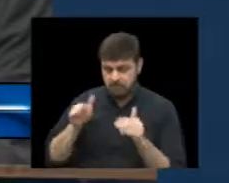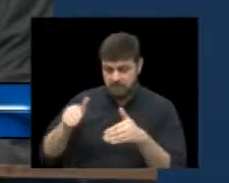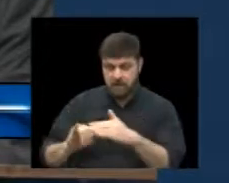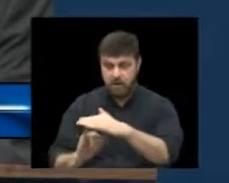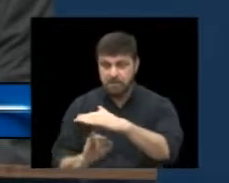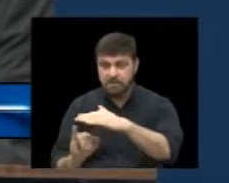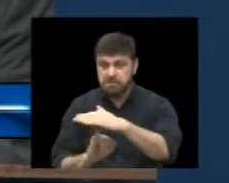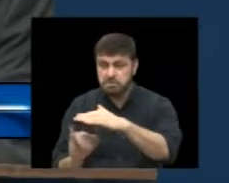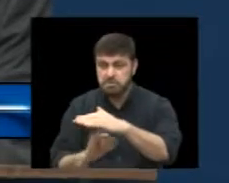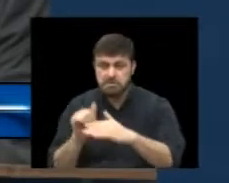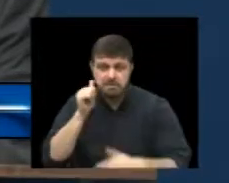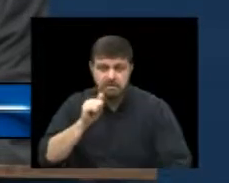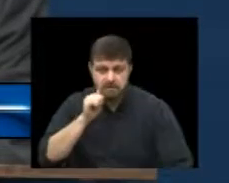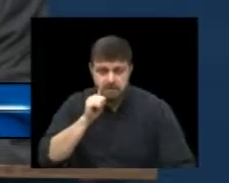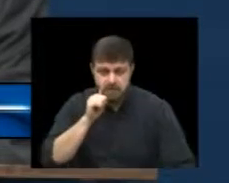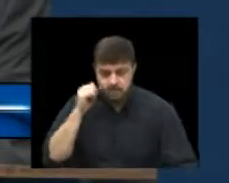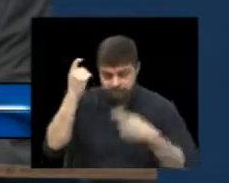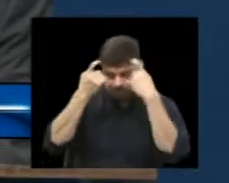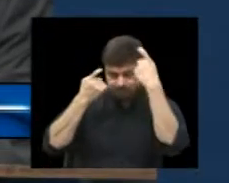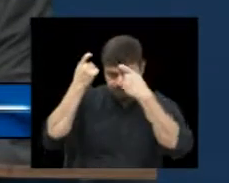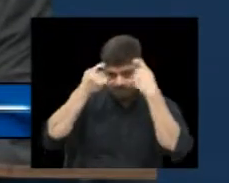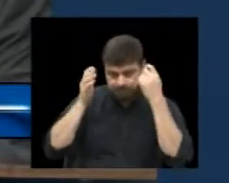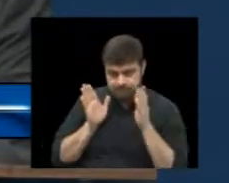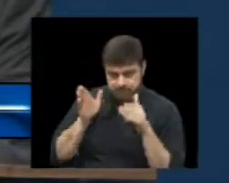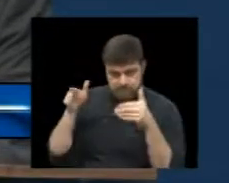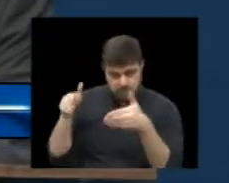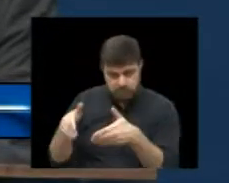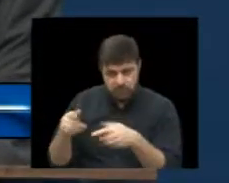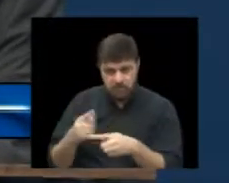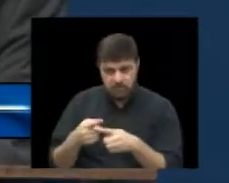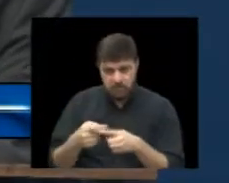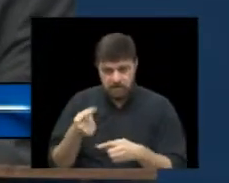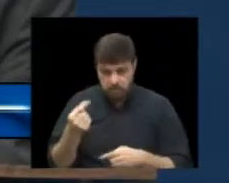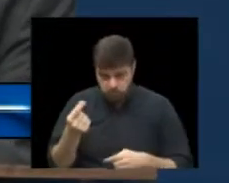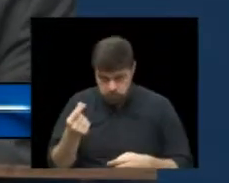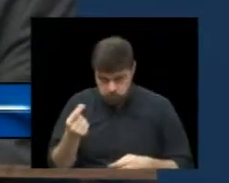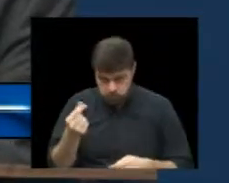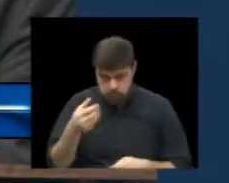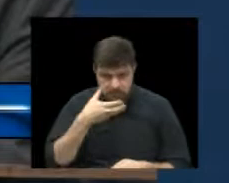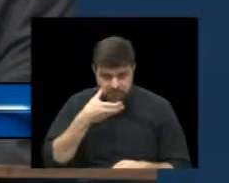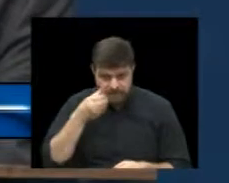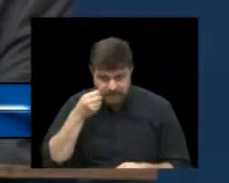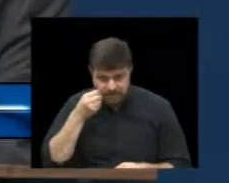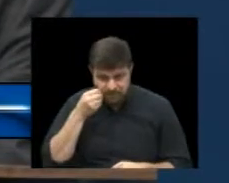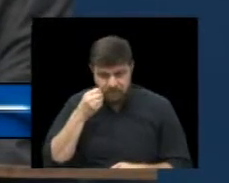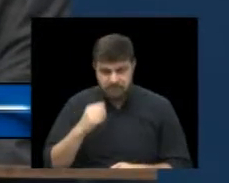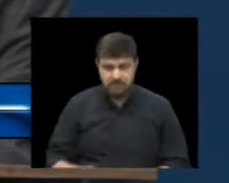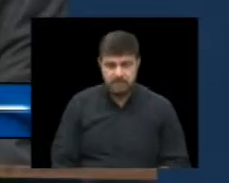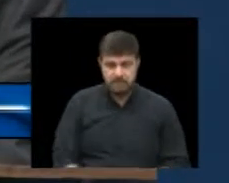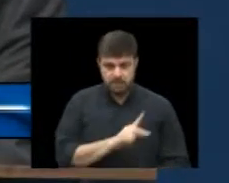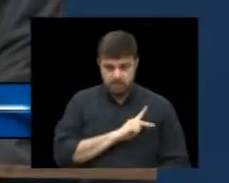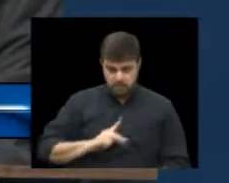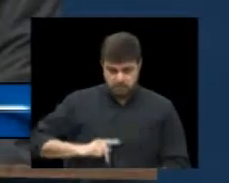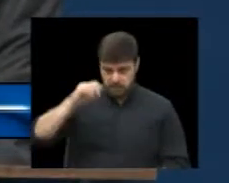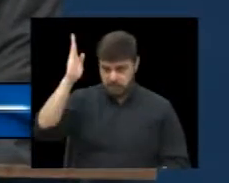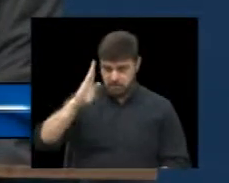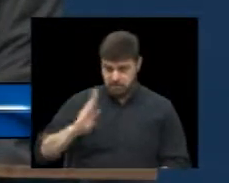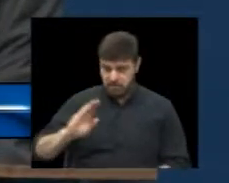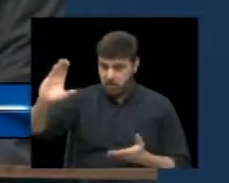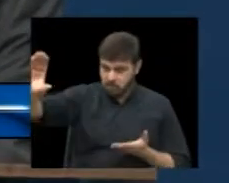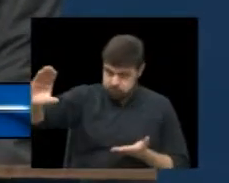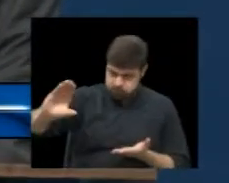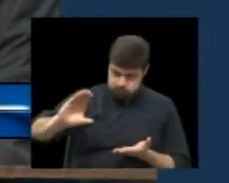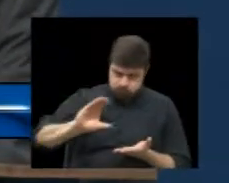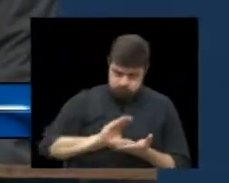expressei naquele momento a minha preocupação com o fato de que o recurso que foi destinado pelo governo federal para a construção do Instituto da